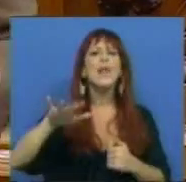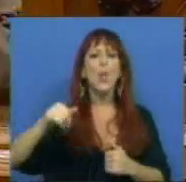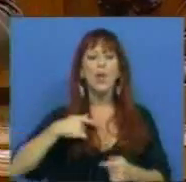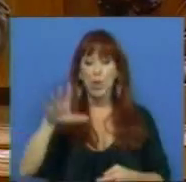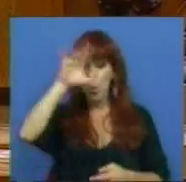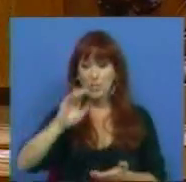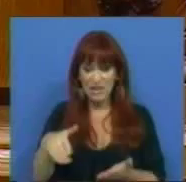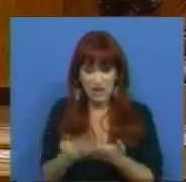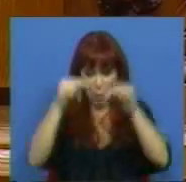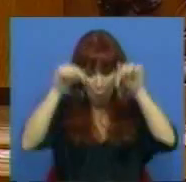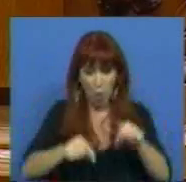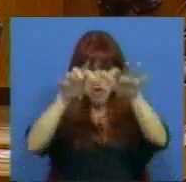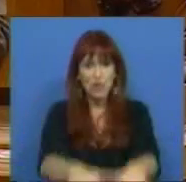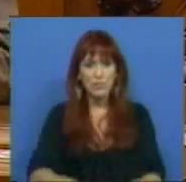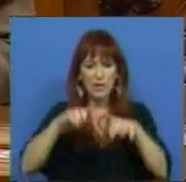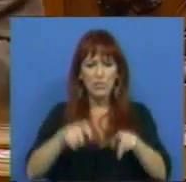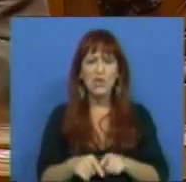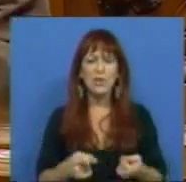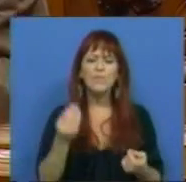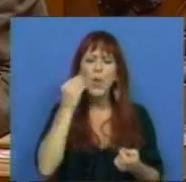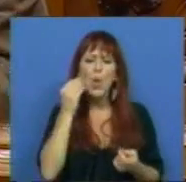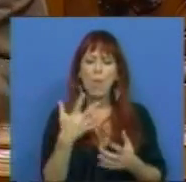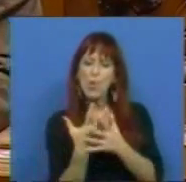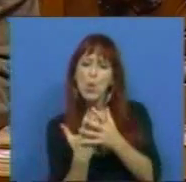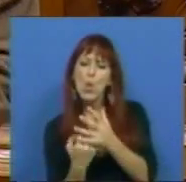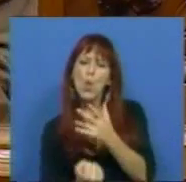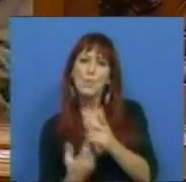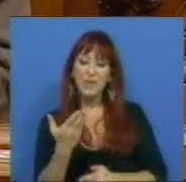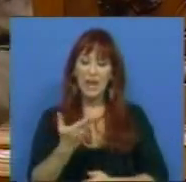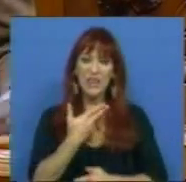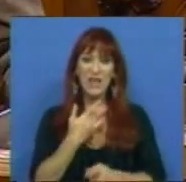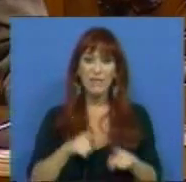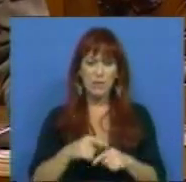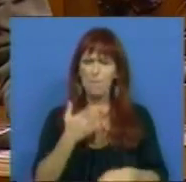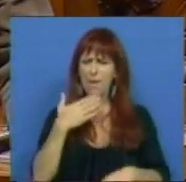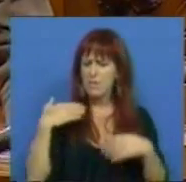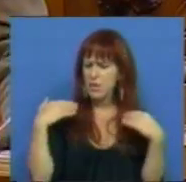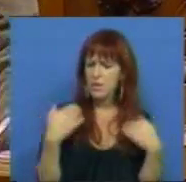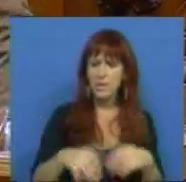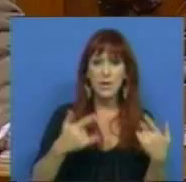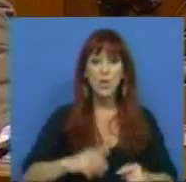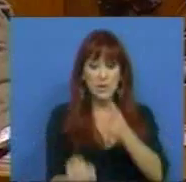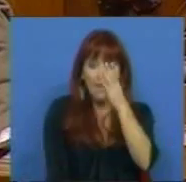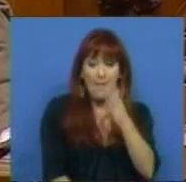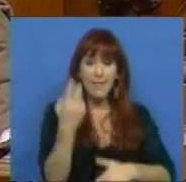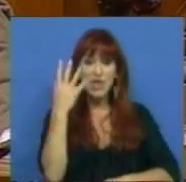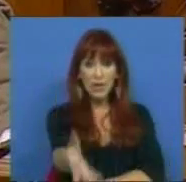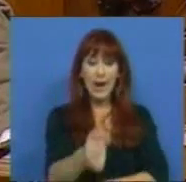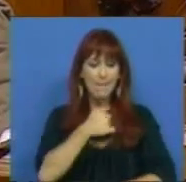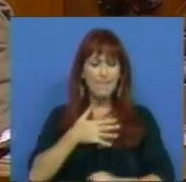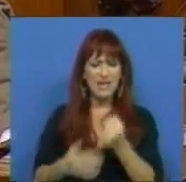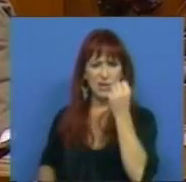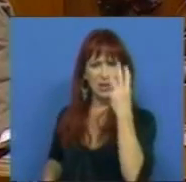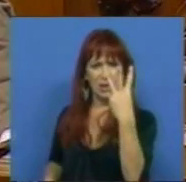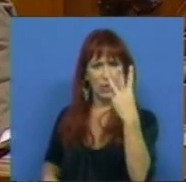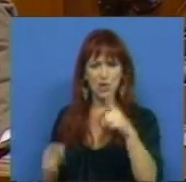Governo entregou hoje ao Parlamento o esquema da absorção destas dívidas monumentais com a criação de 3